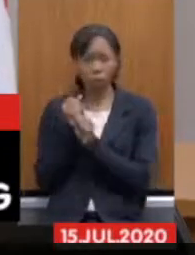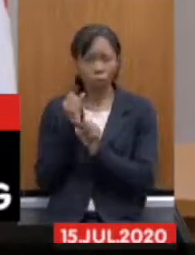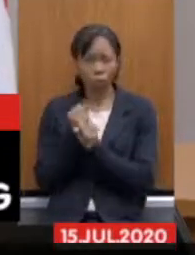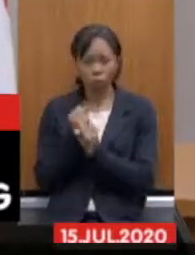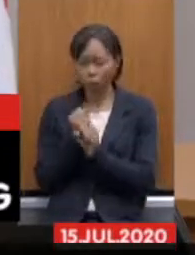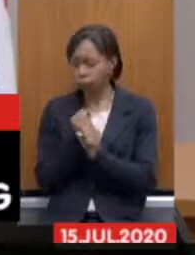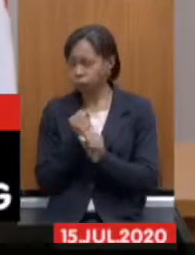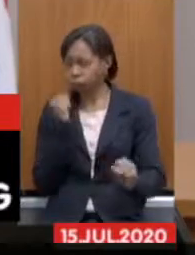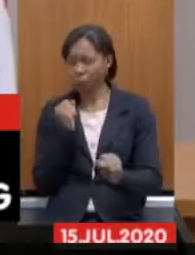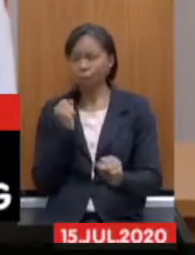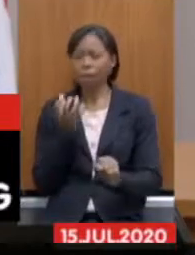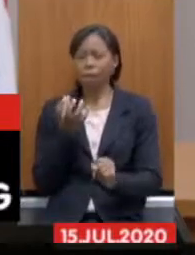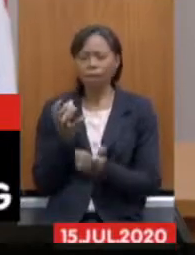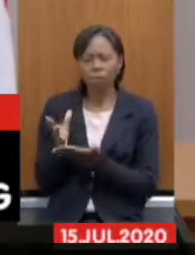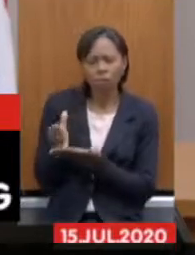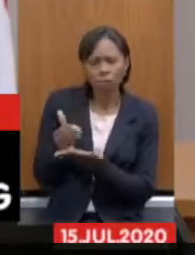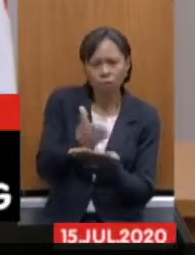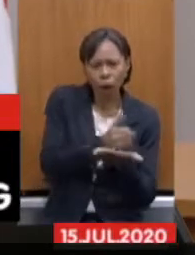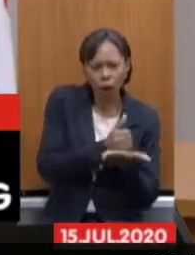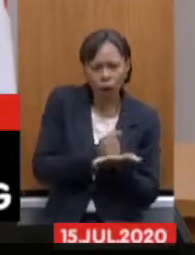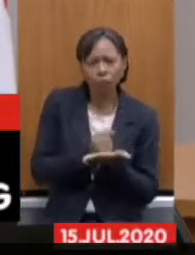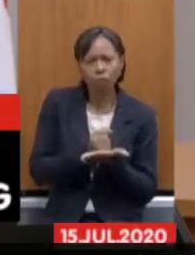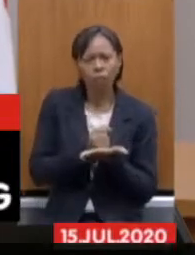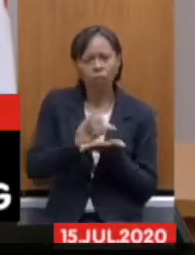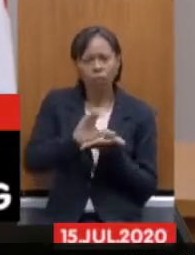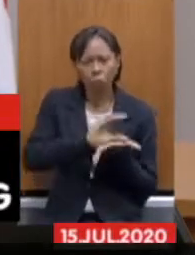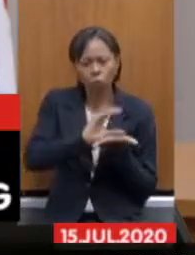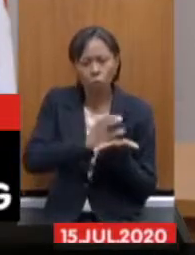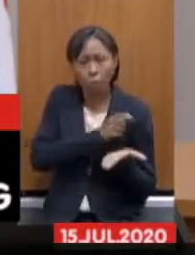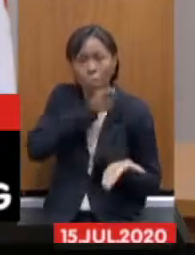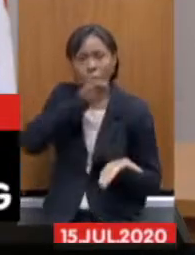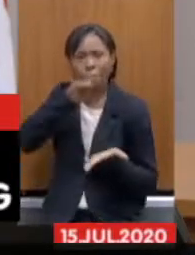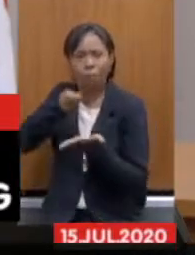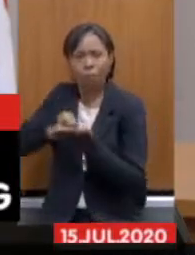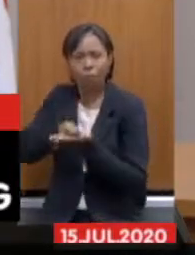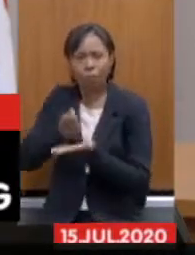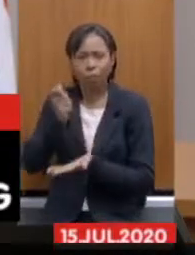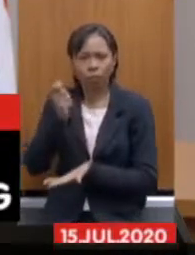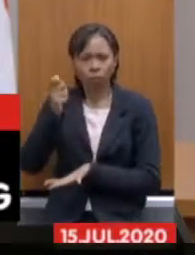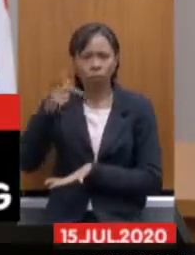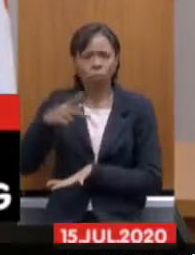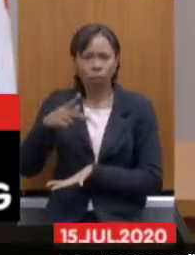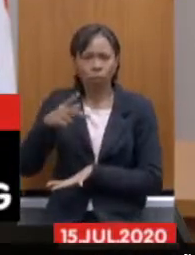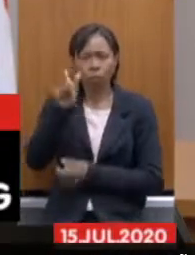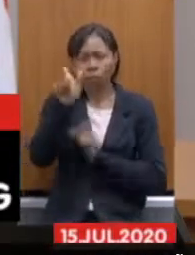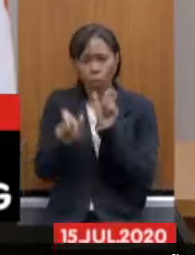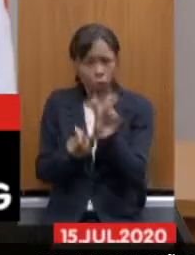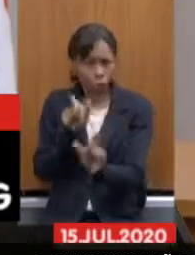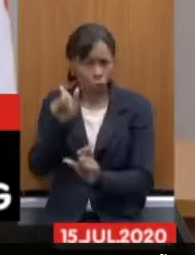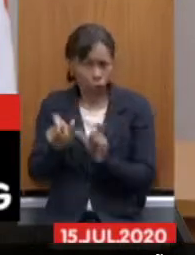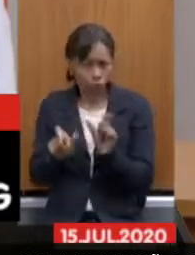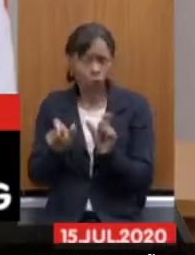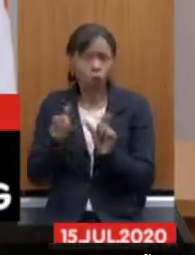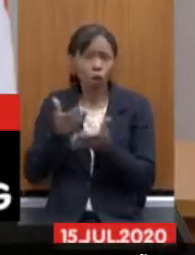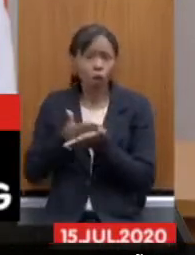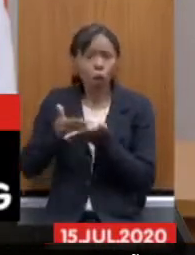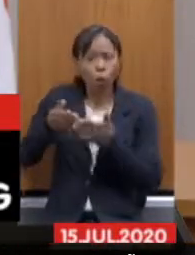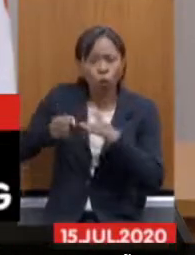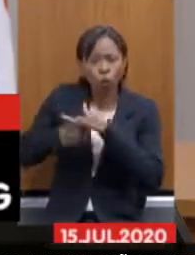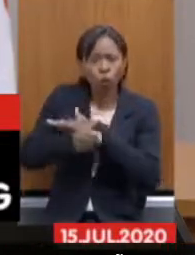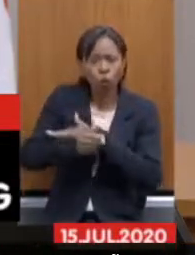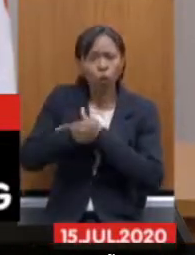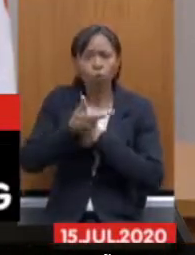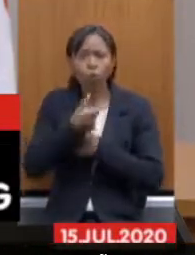capitalizando recursos para se pagar as aposentadorias de quem entrou após